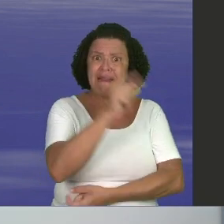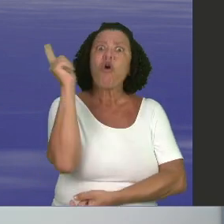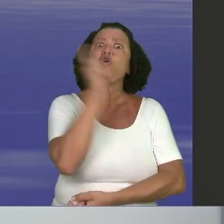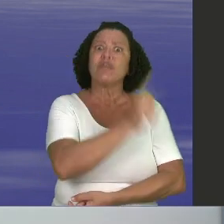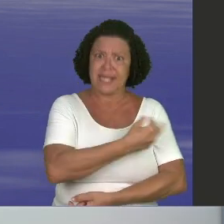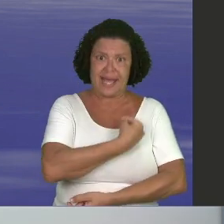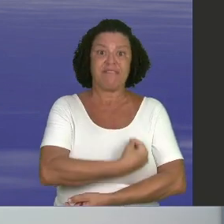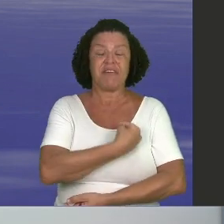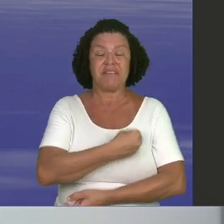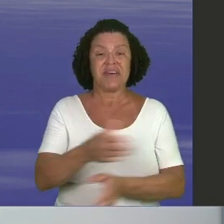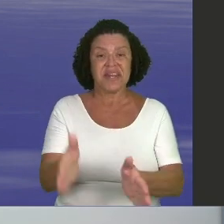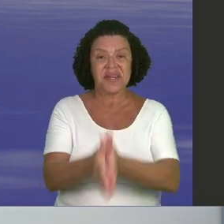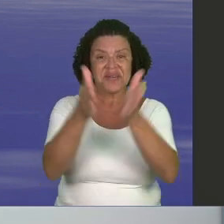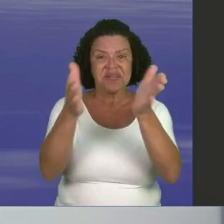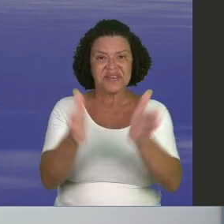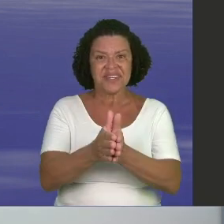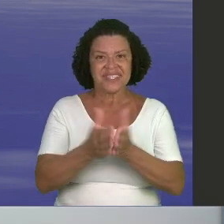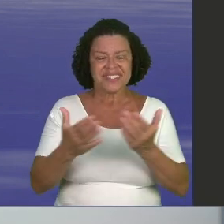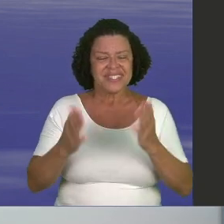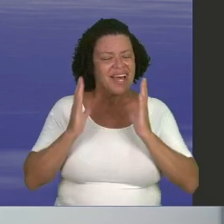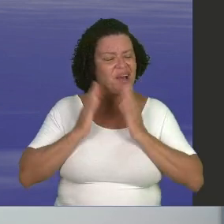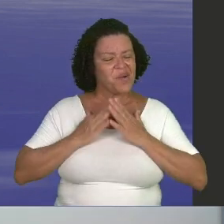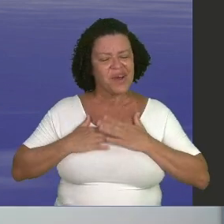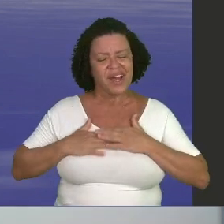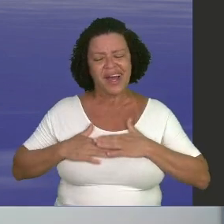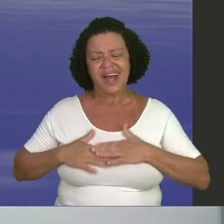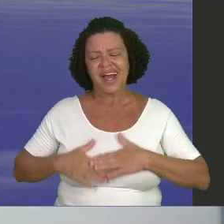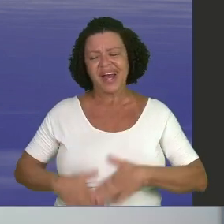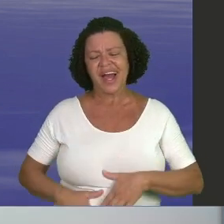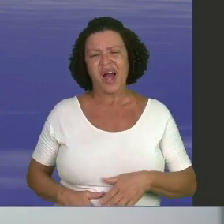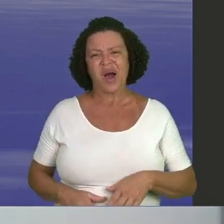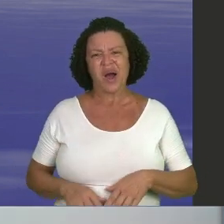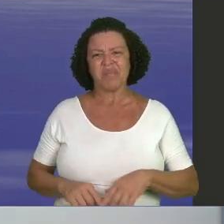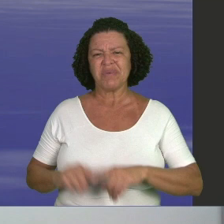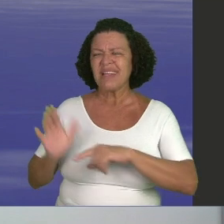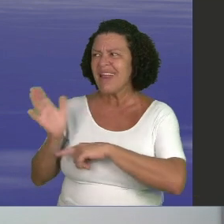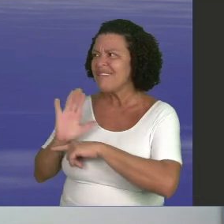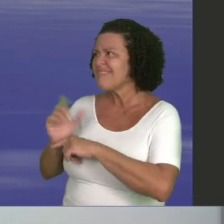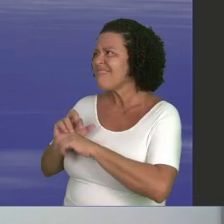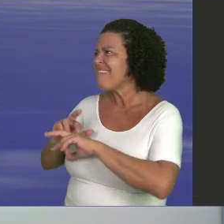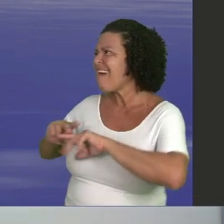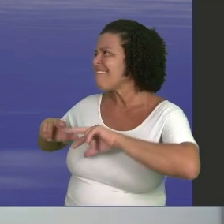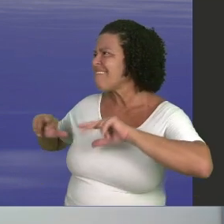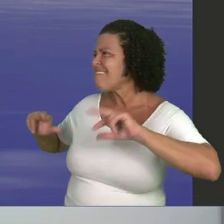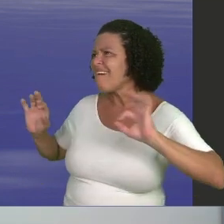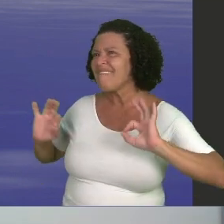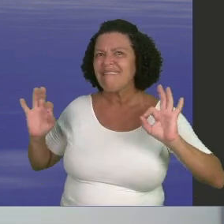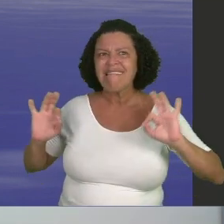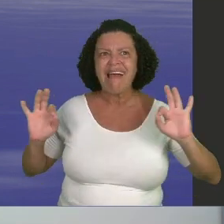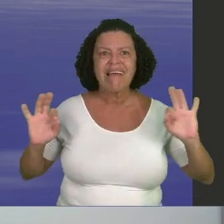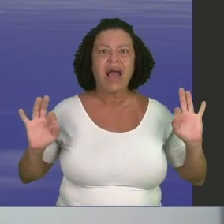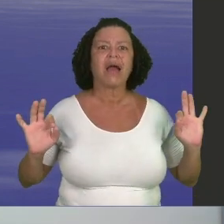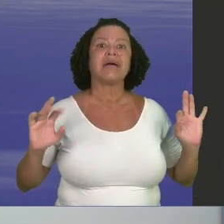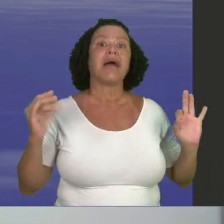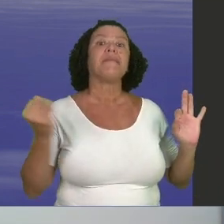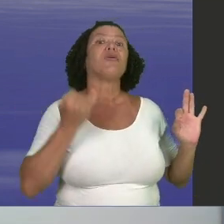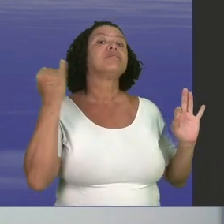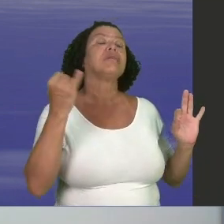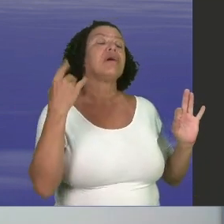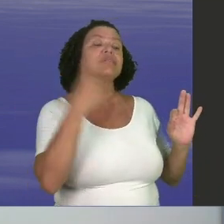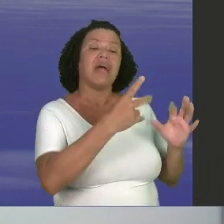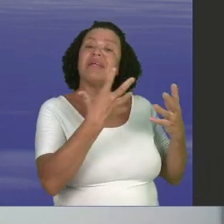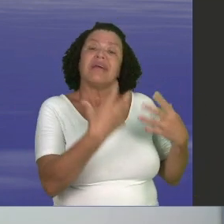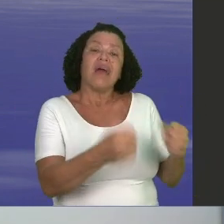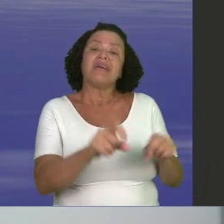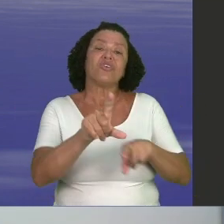viver de uma forma harmônica sem os bens materiais que ele deveria achar tão importante para a sua vida.